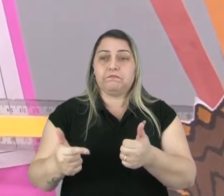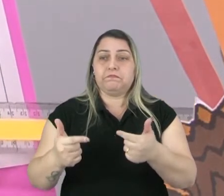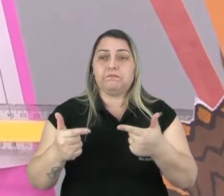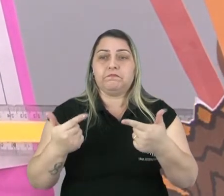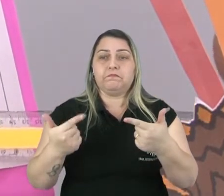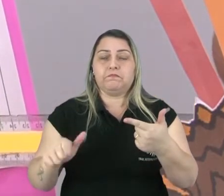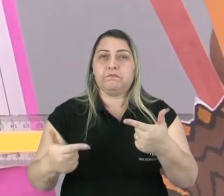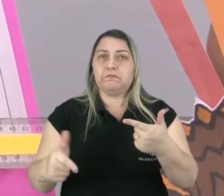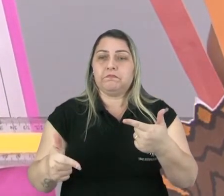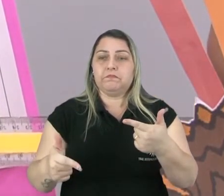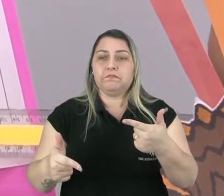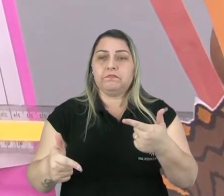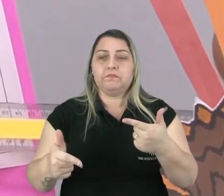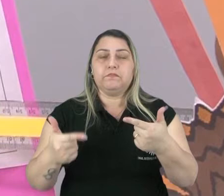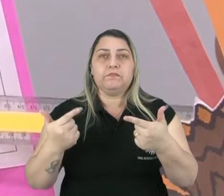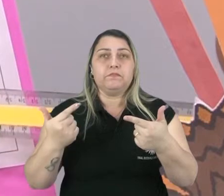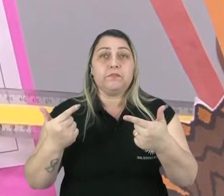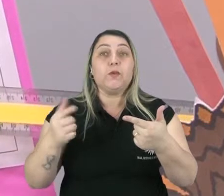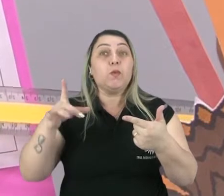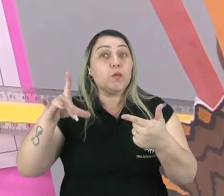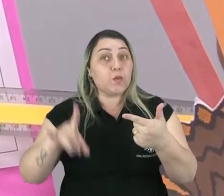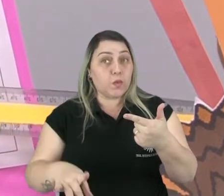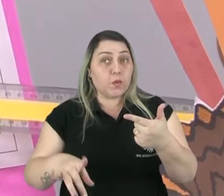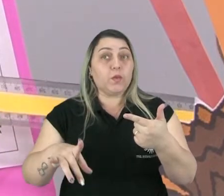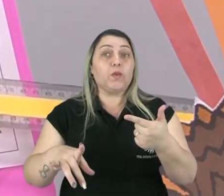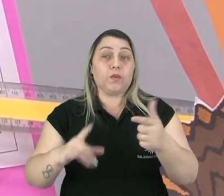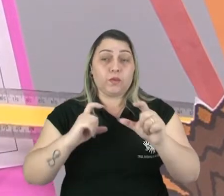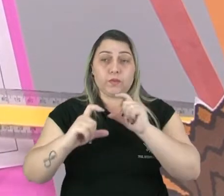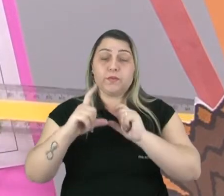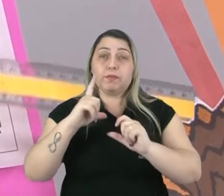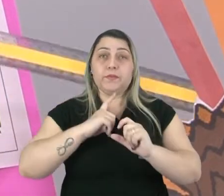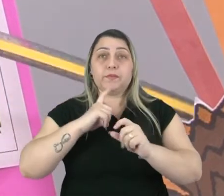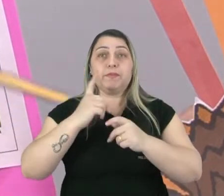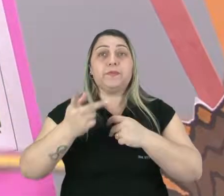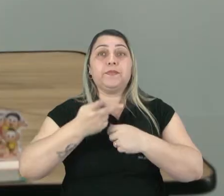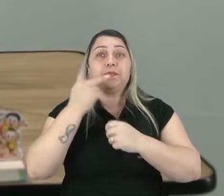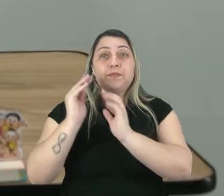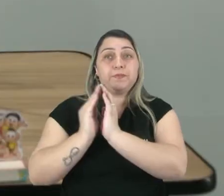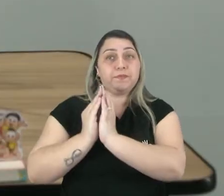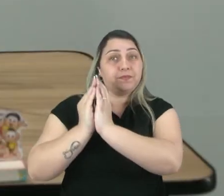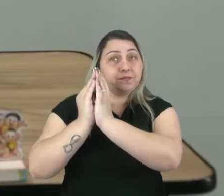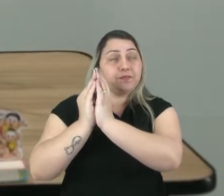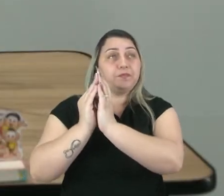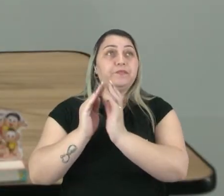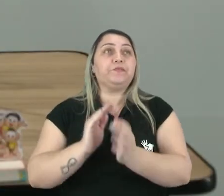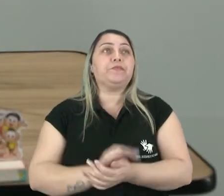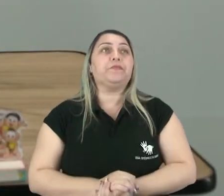Somente um. O último quadrinho contém balão de fala.